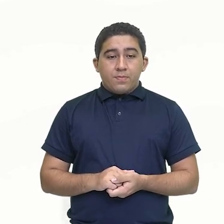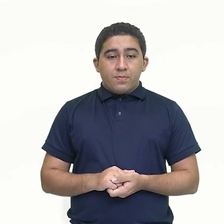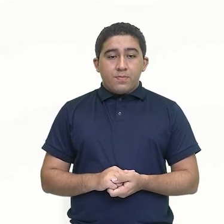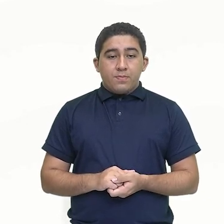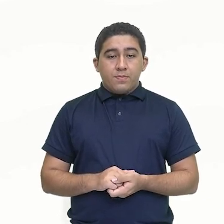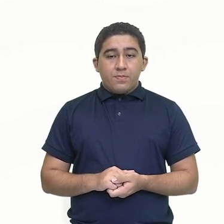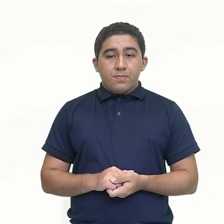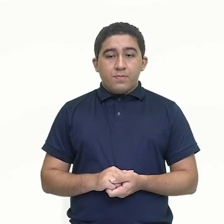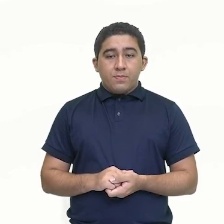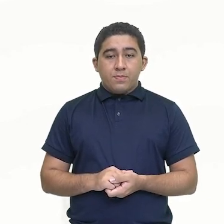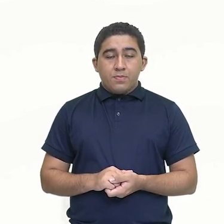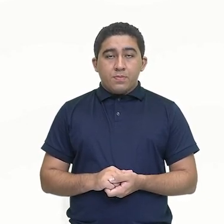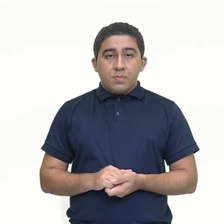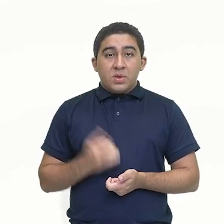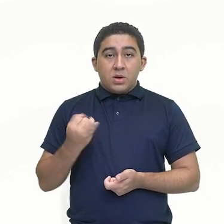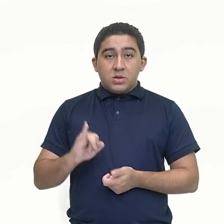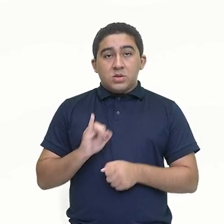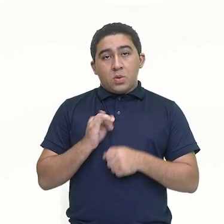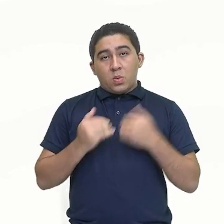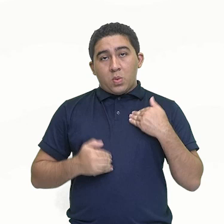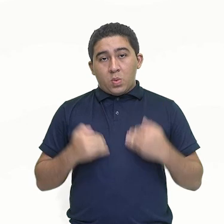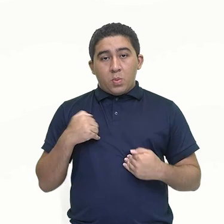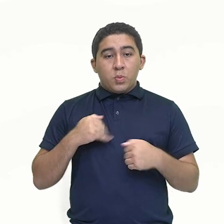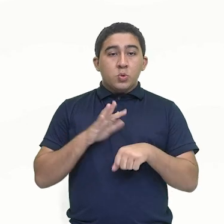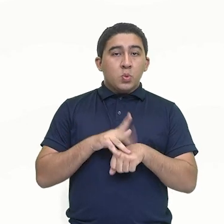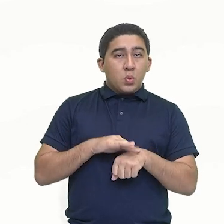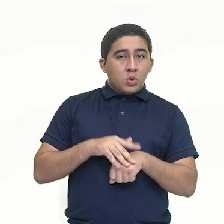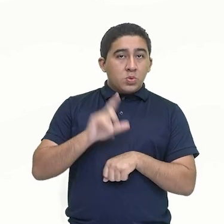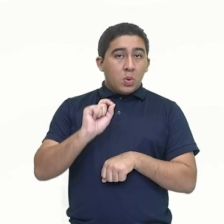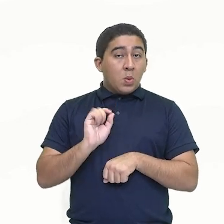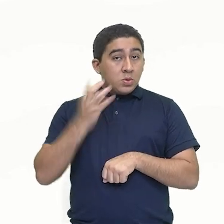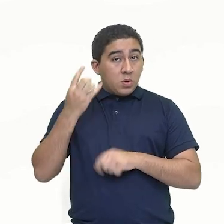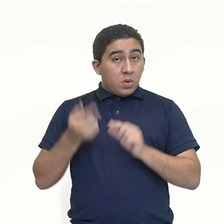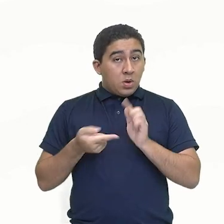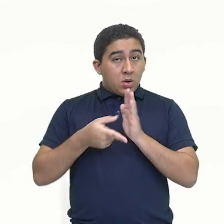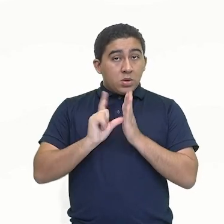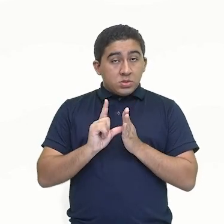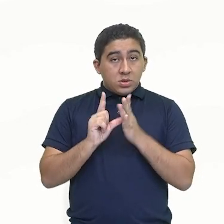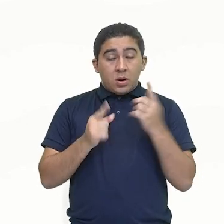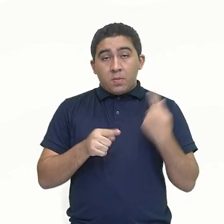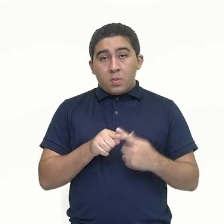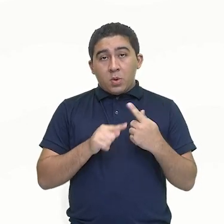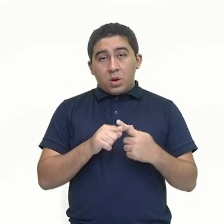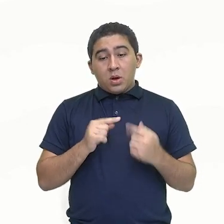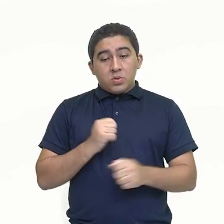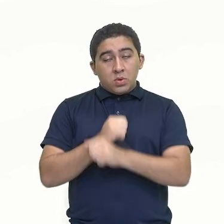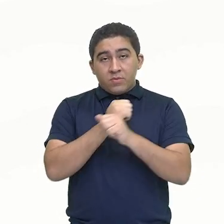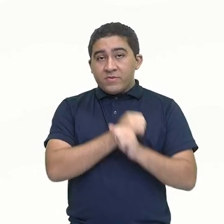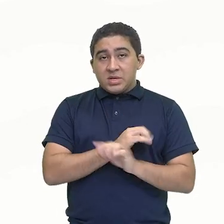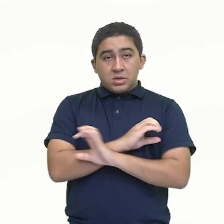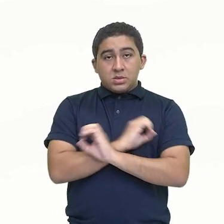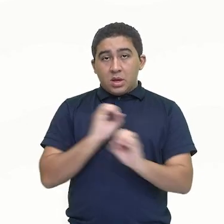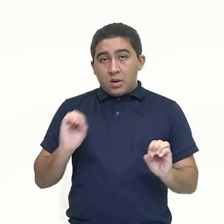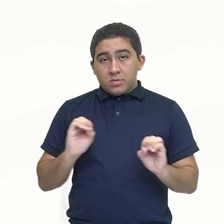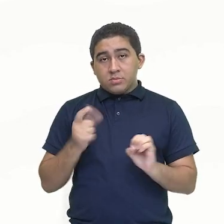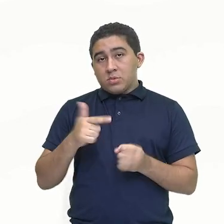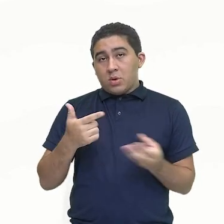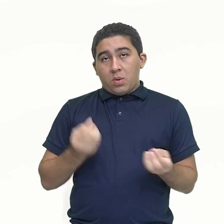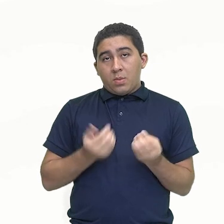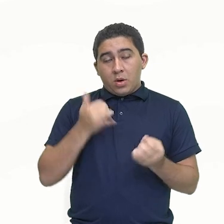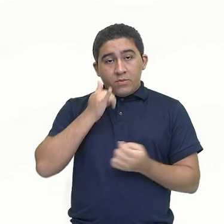o organismo adoeceu, é porque não conseguimos vencer,